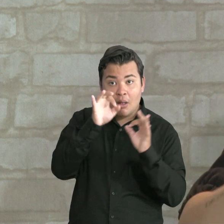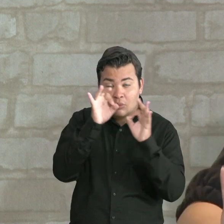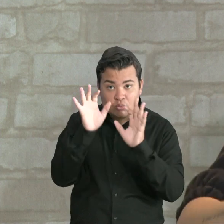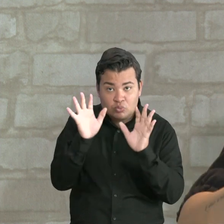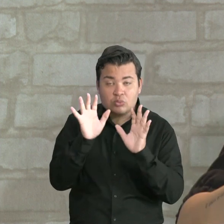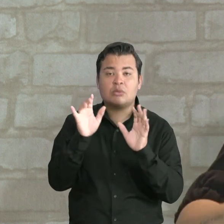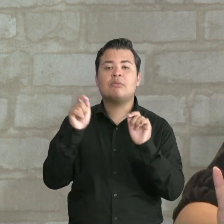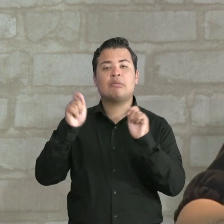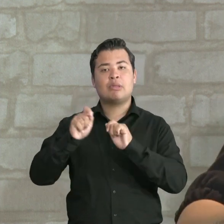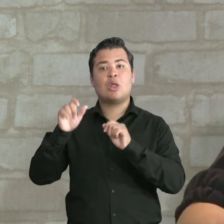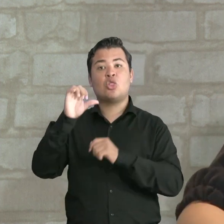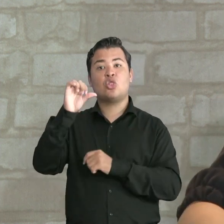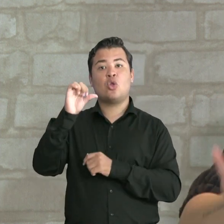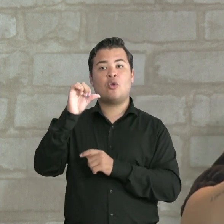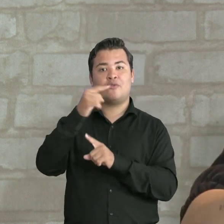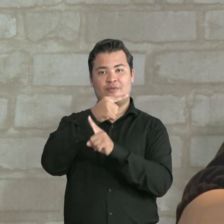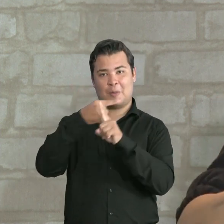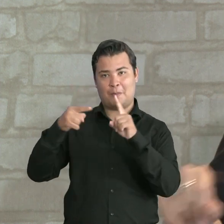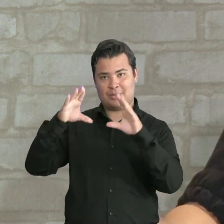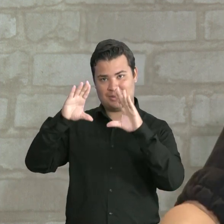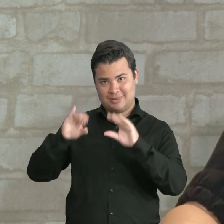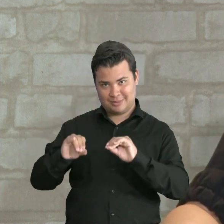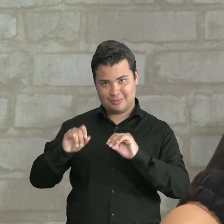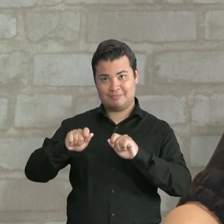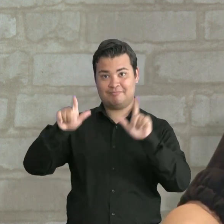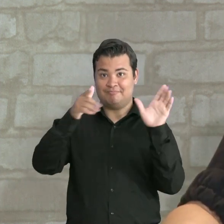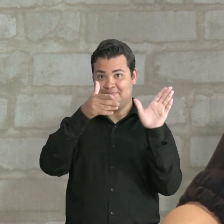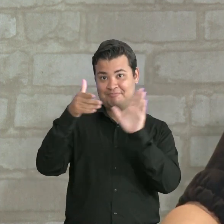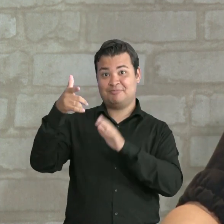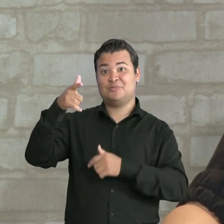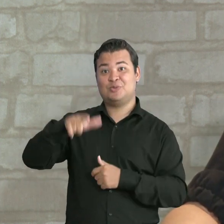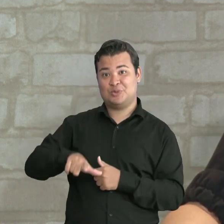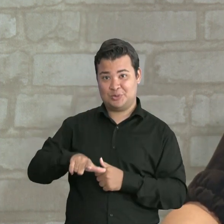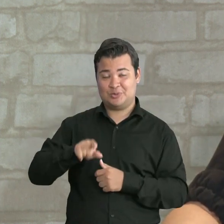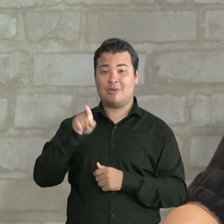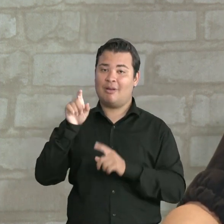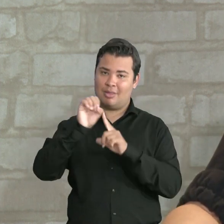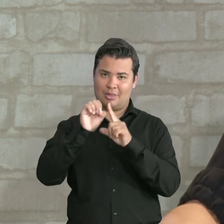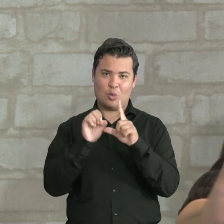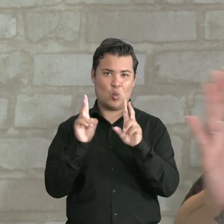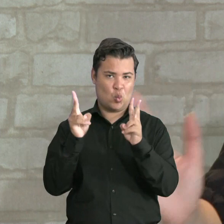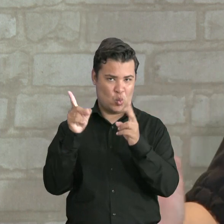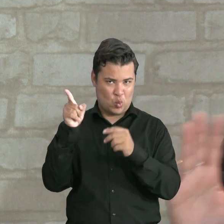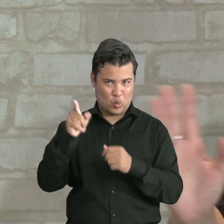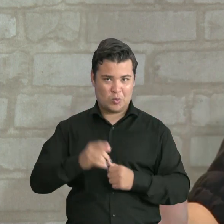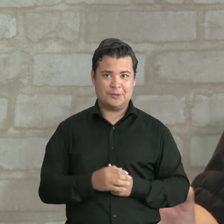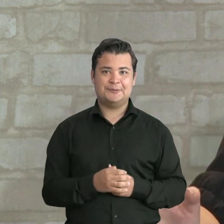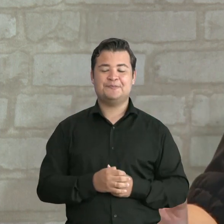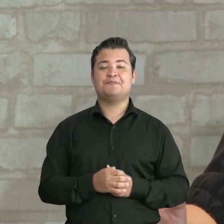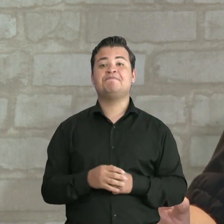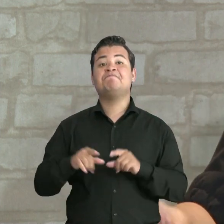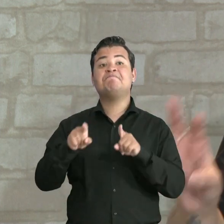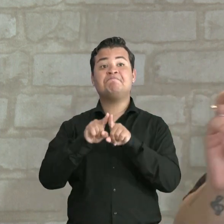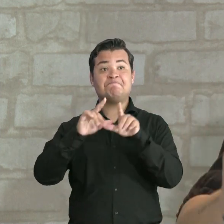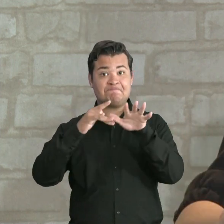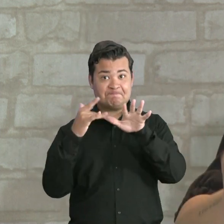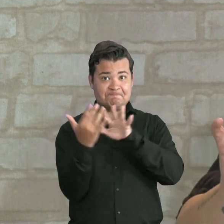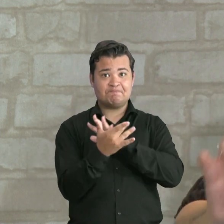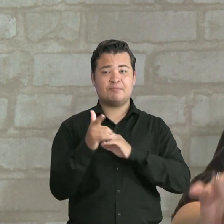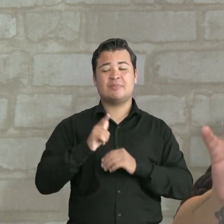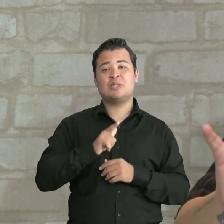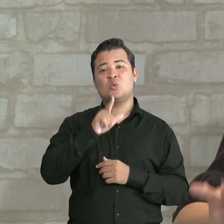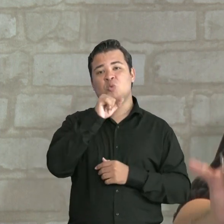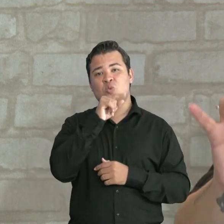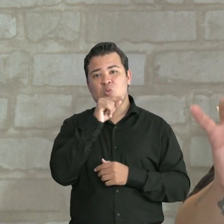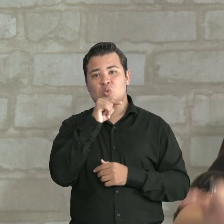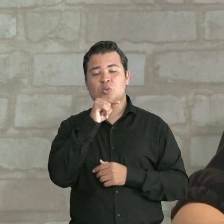chance, 21h30 na nossa programação, também na TV UFG. Além disso, a gente tem rede social, viu? Twitter,